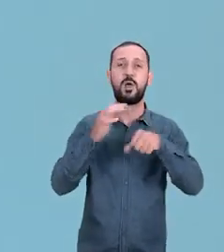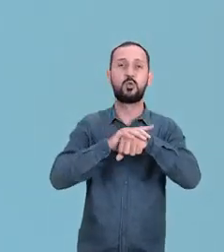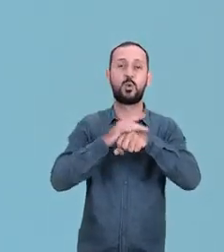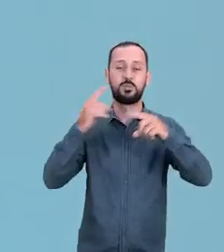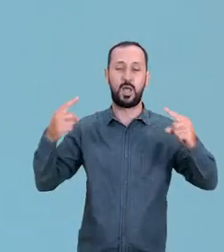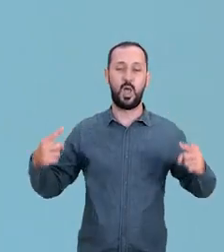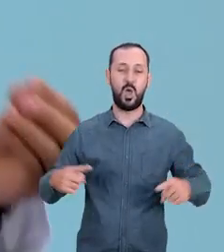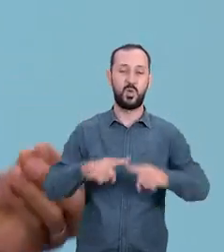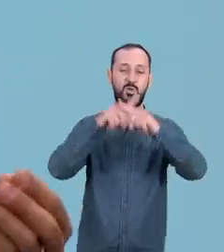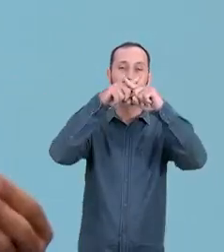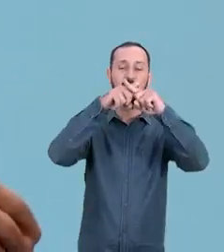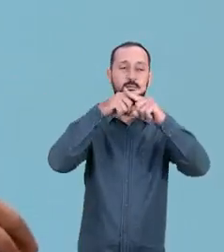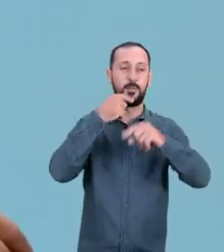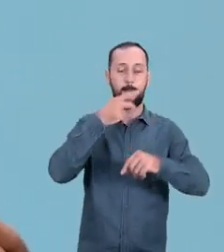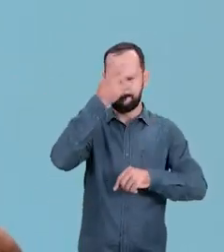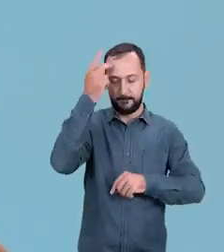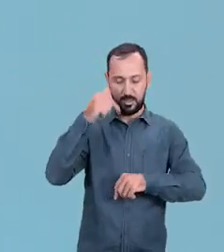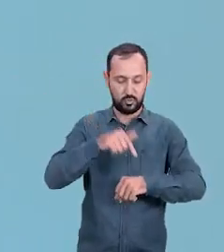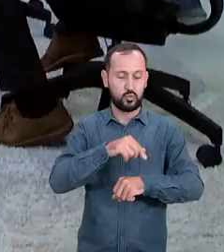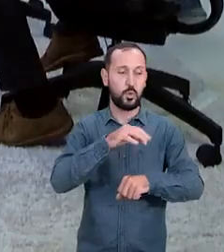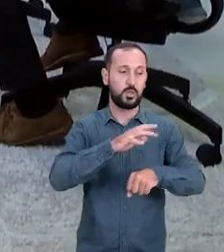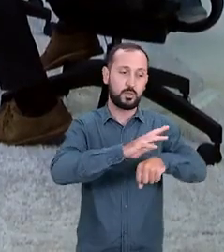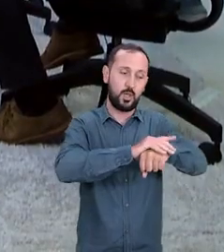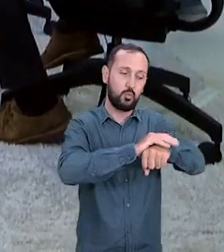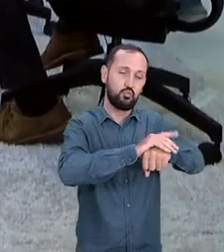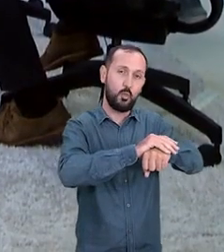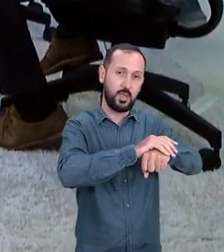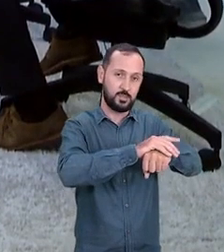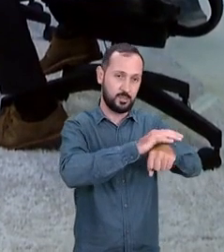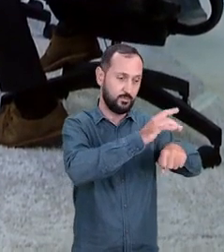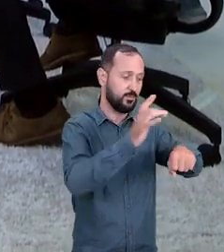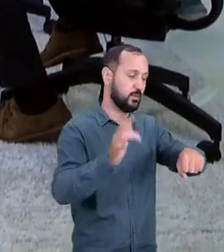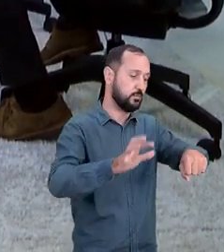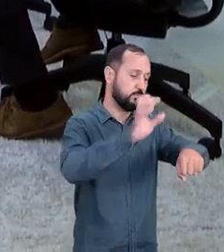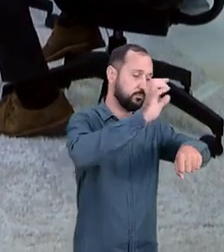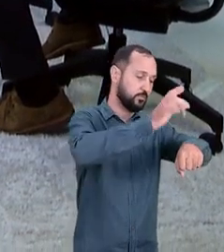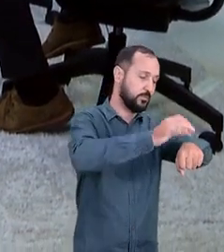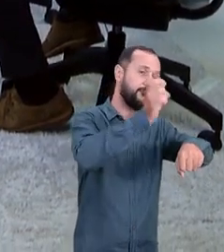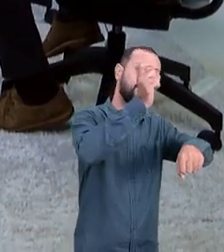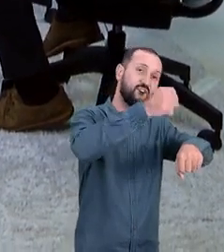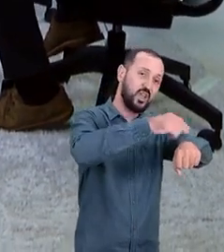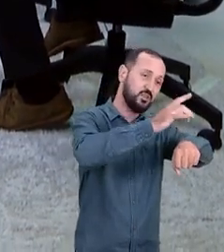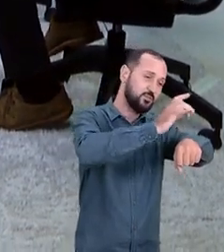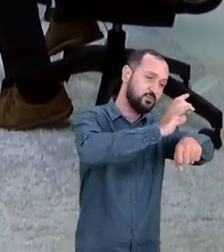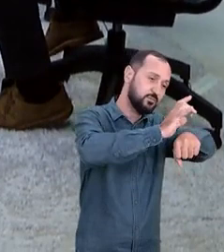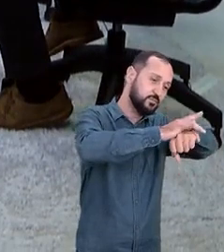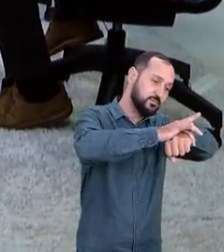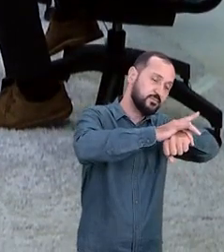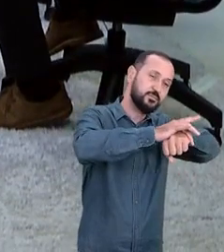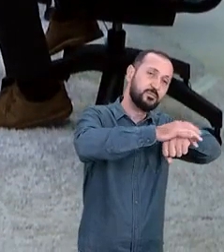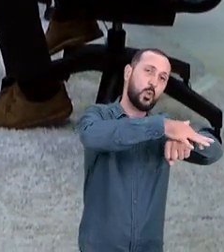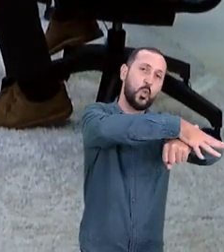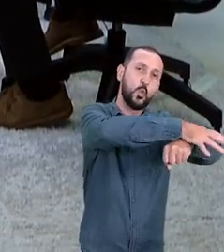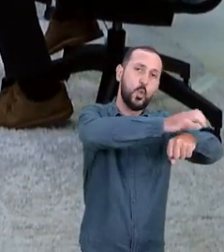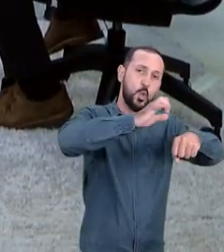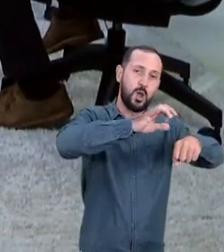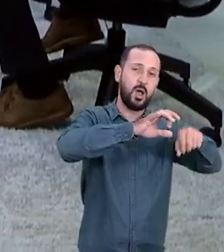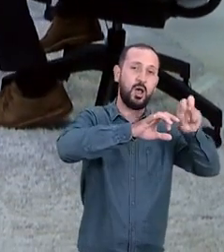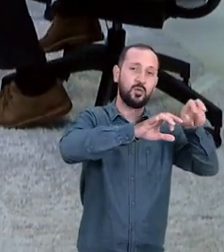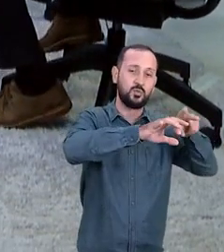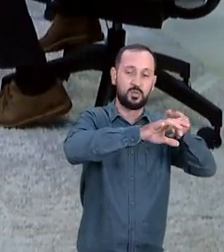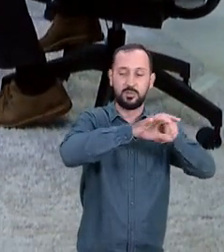né? Ele morde uma pessoa contaminada, se contamina e vai lá e morde a outra pessoa. Então... É um